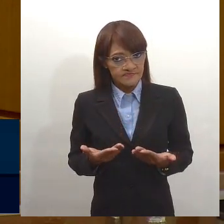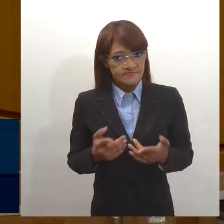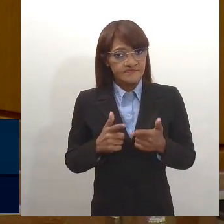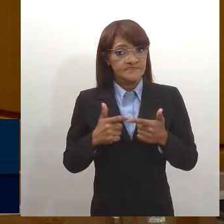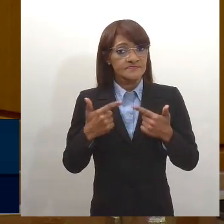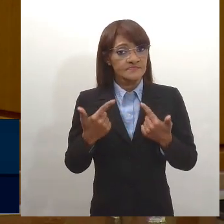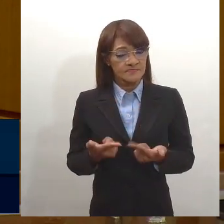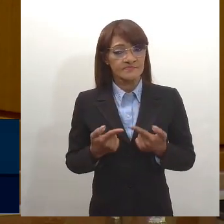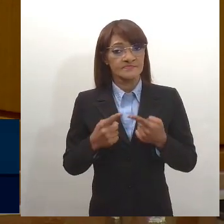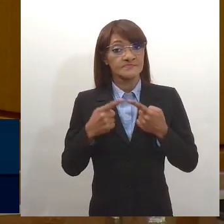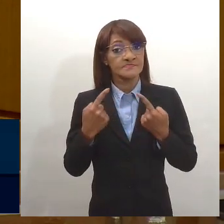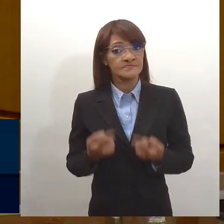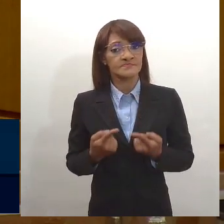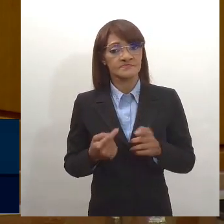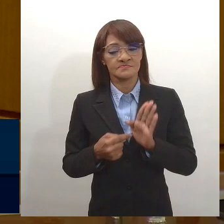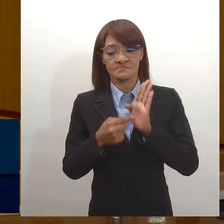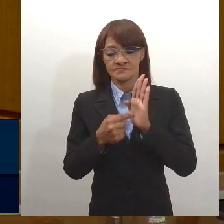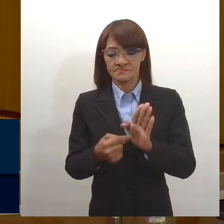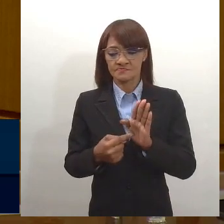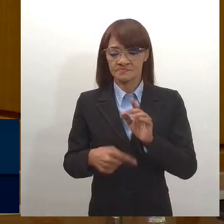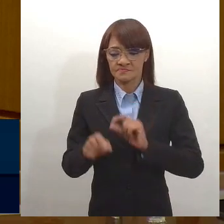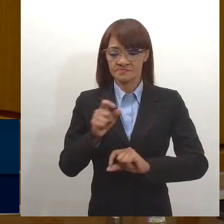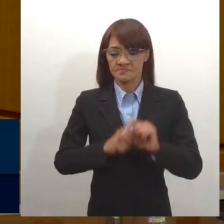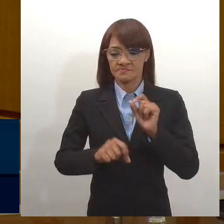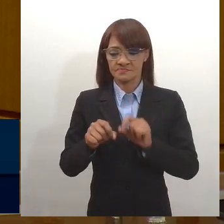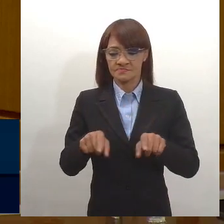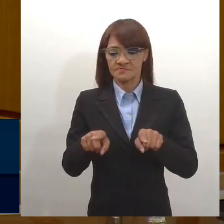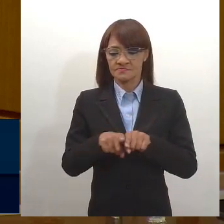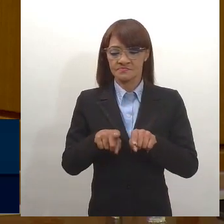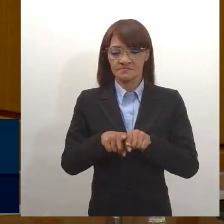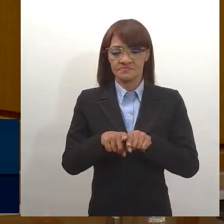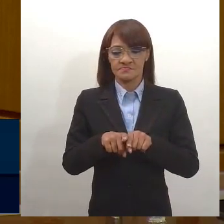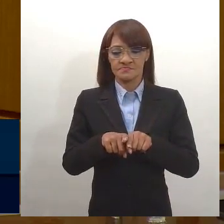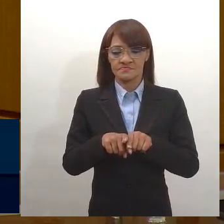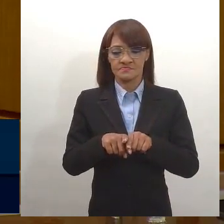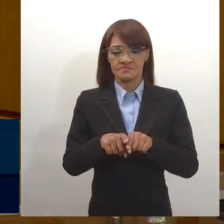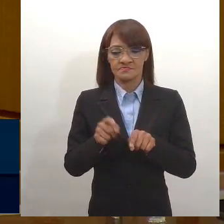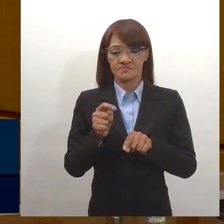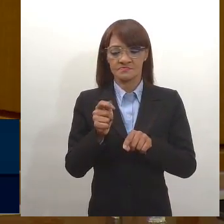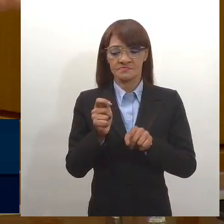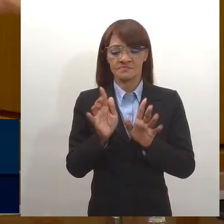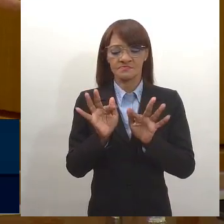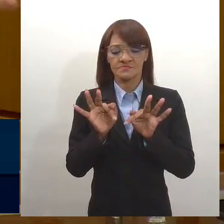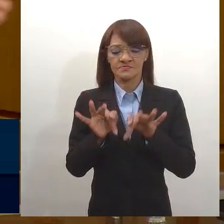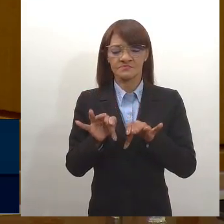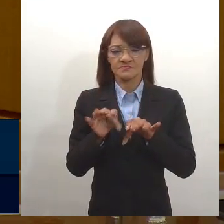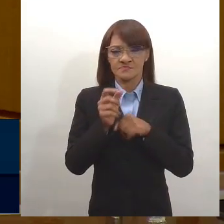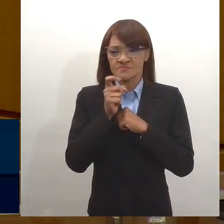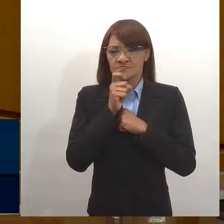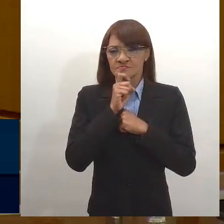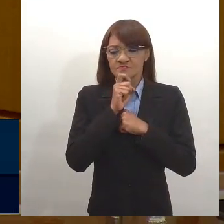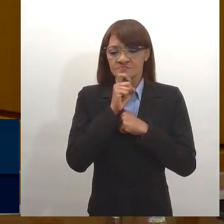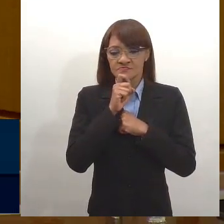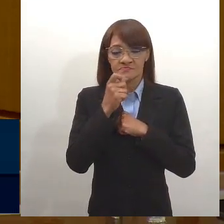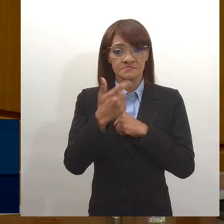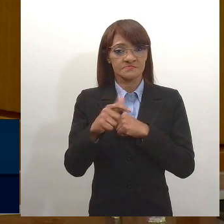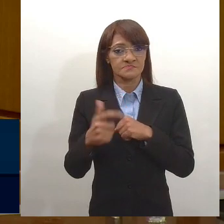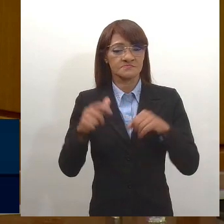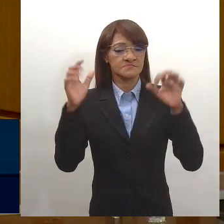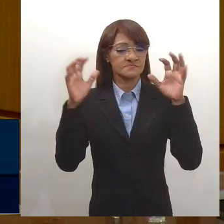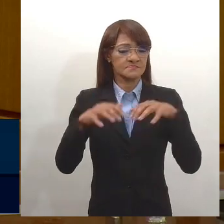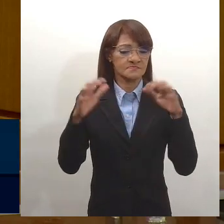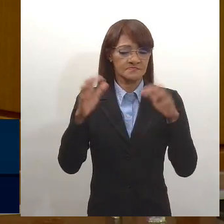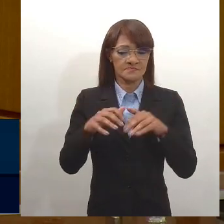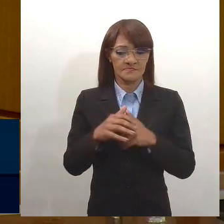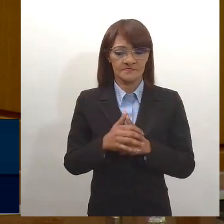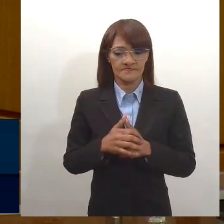final do período de inverno, né, já não há mais chuvas, embora o inverno vá até 20 de setembro,